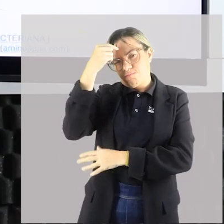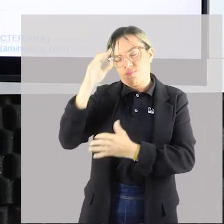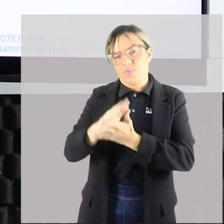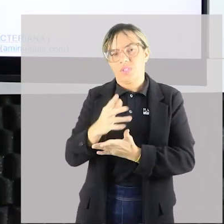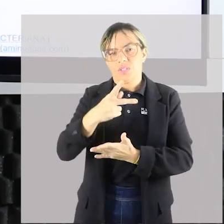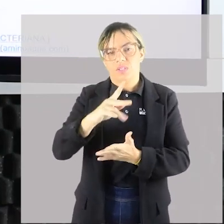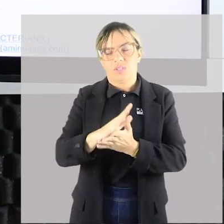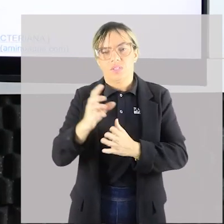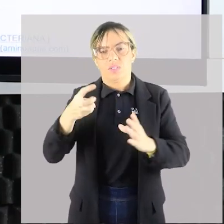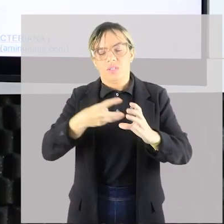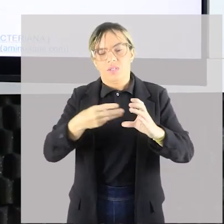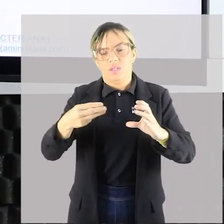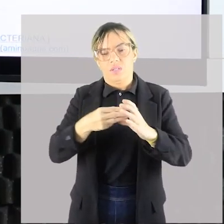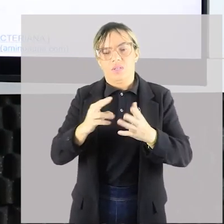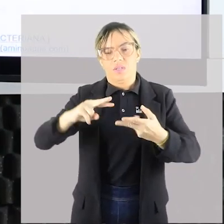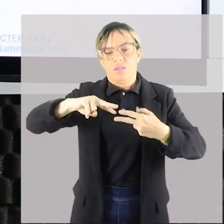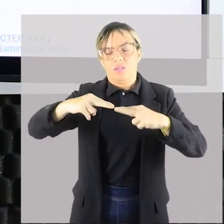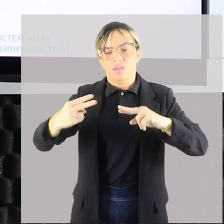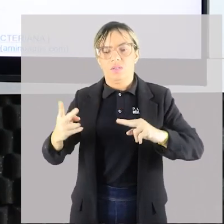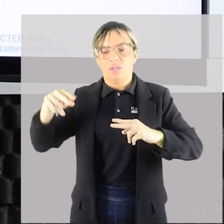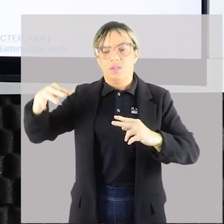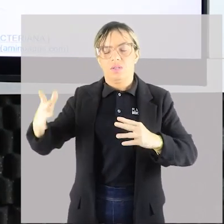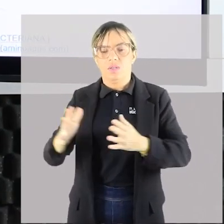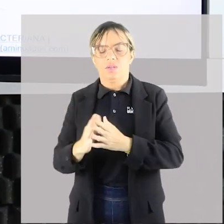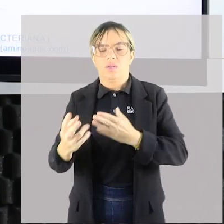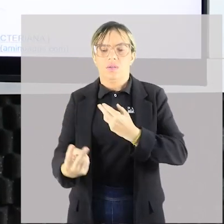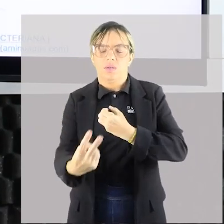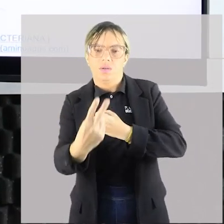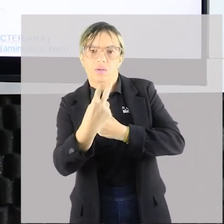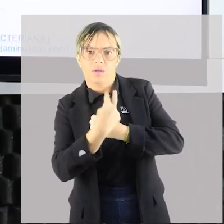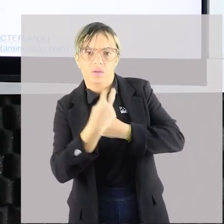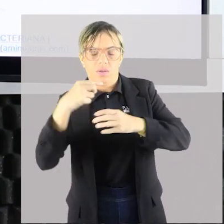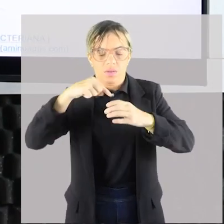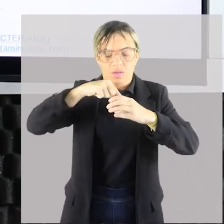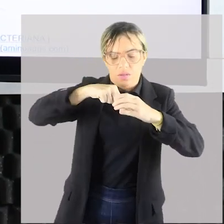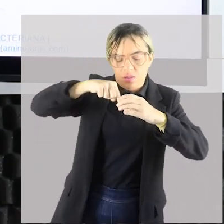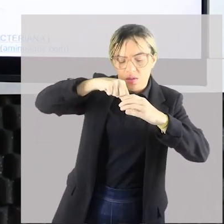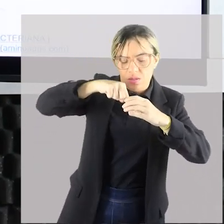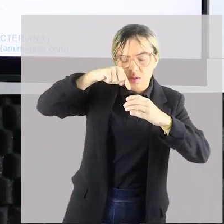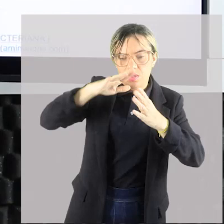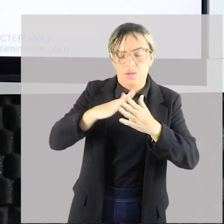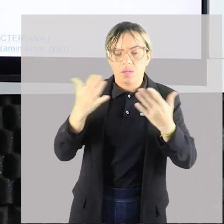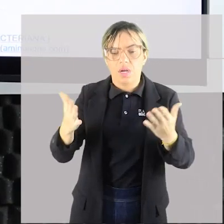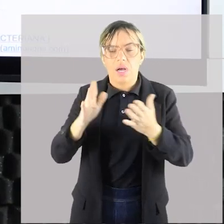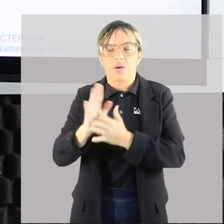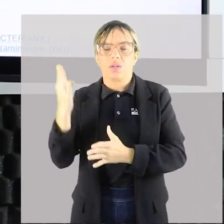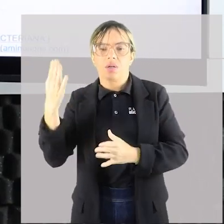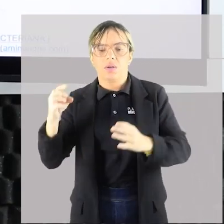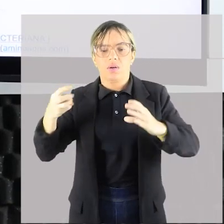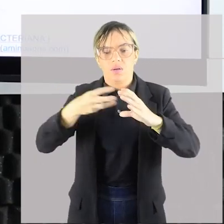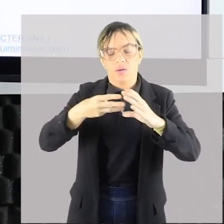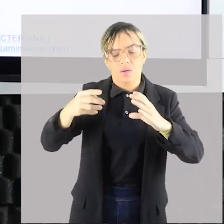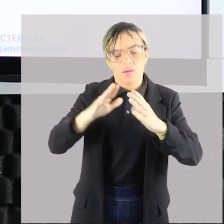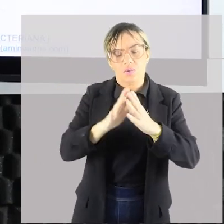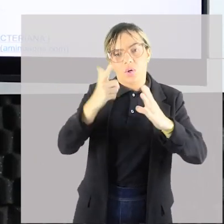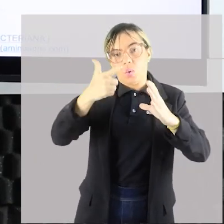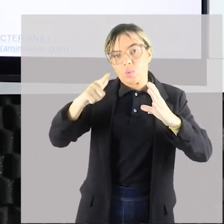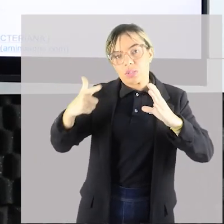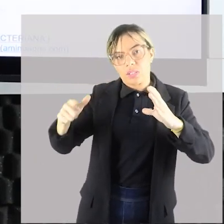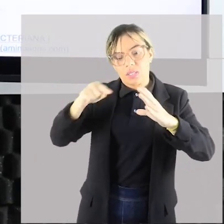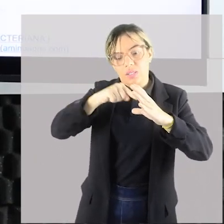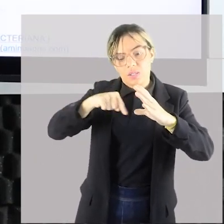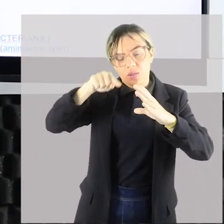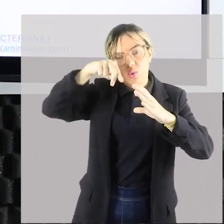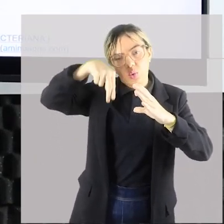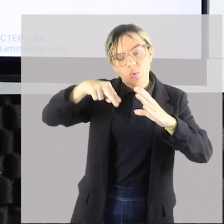célula, o teu DNA, ele está protegido pelo teu núcleo, correto? Na célula da bactéria não tem núcleo,